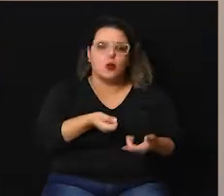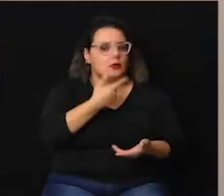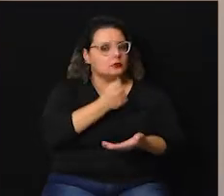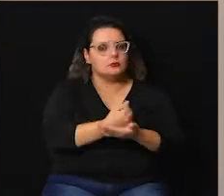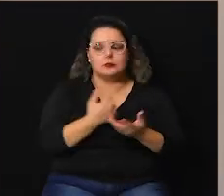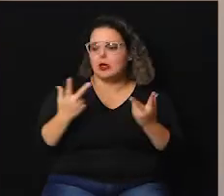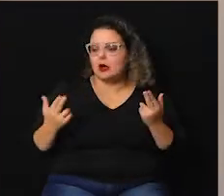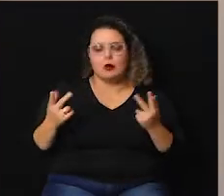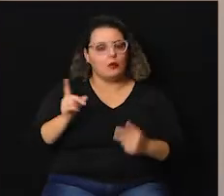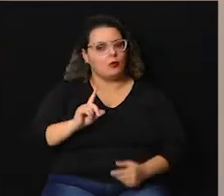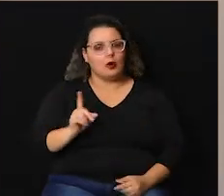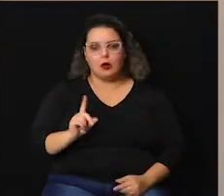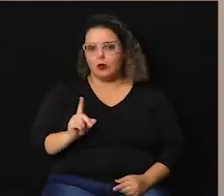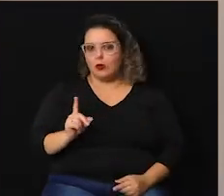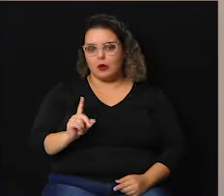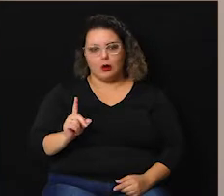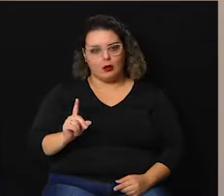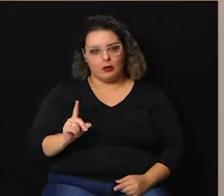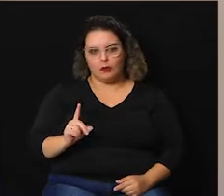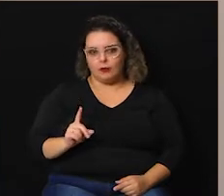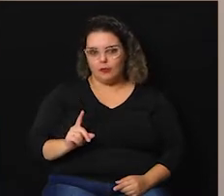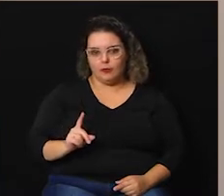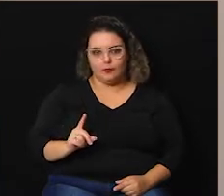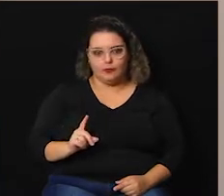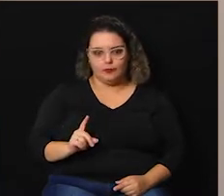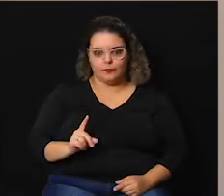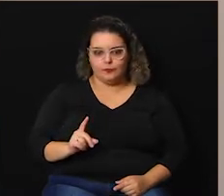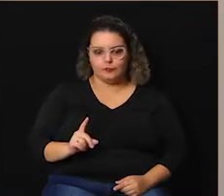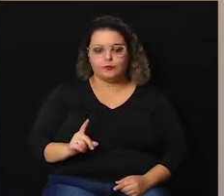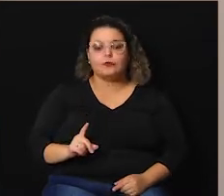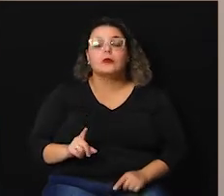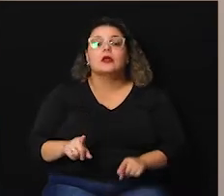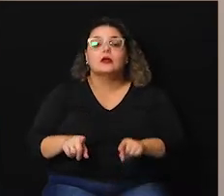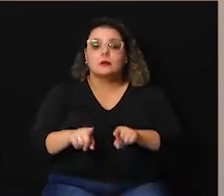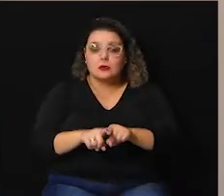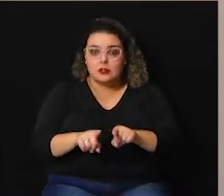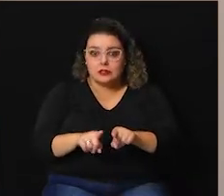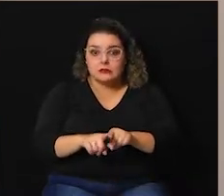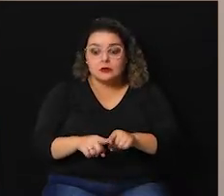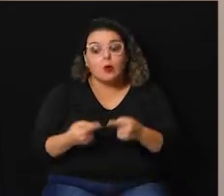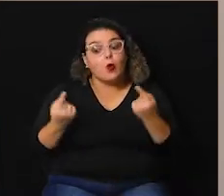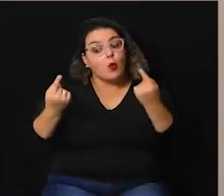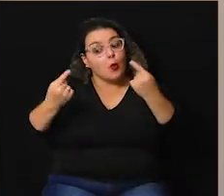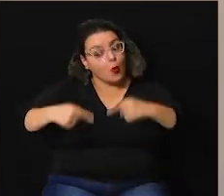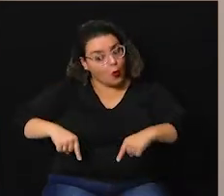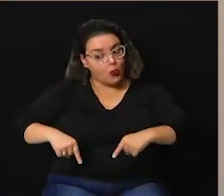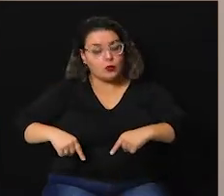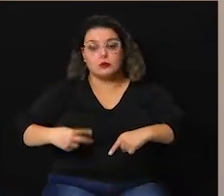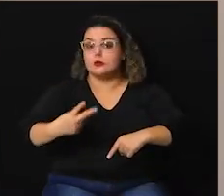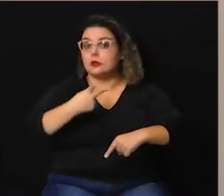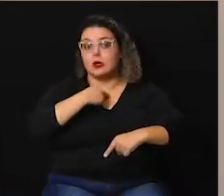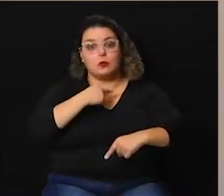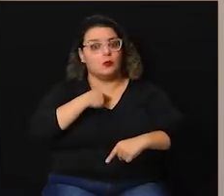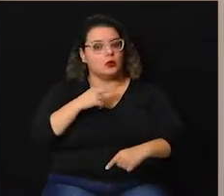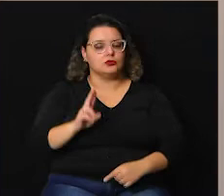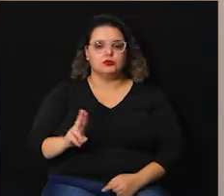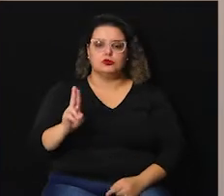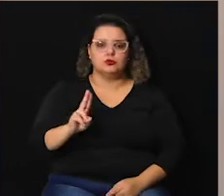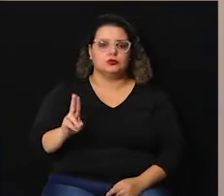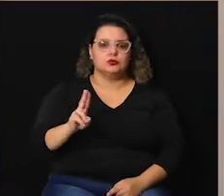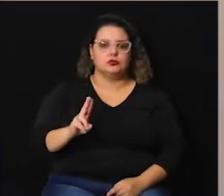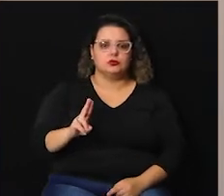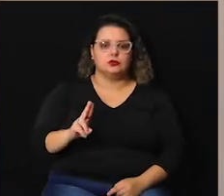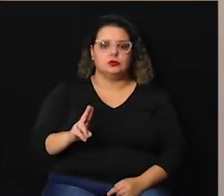mesmos medicamentos, e, inclusive, são contraindicados para o tratamento feminino, que são chamados